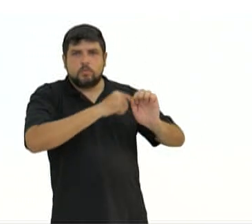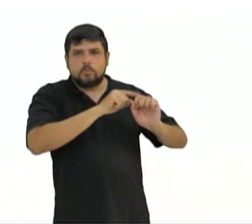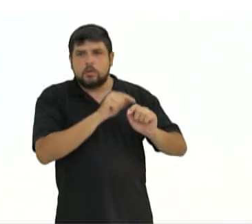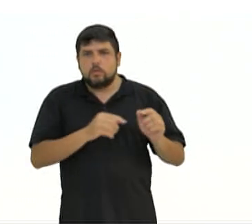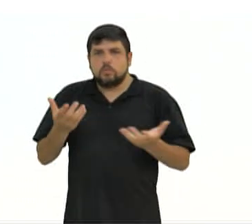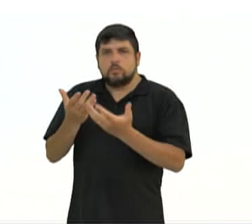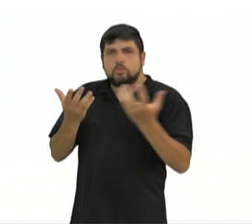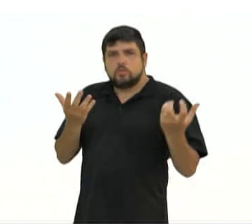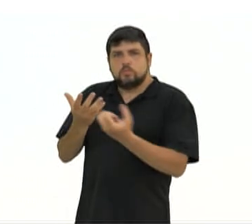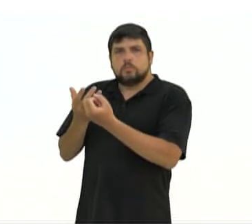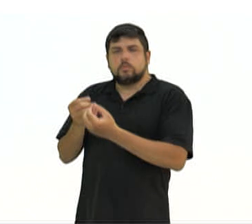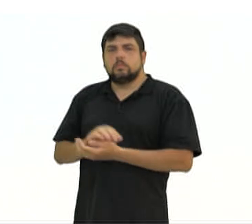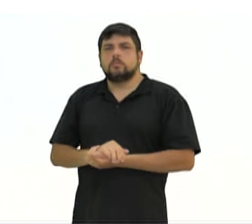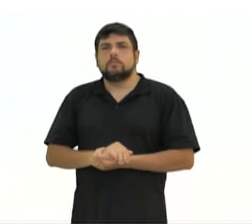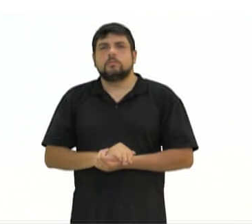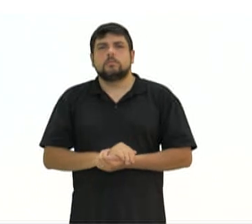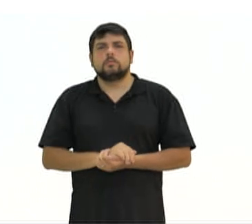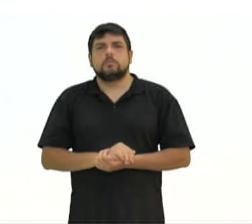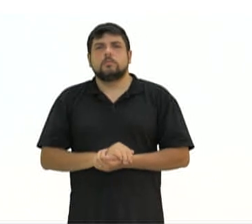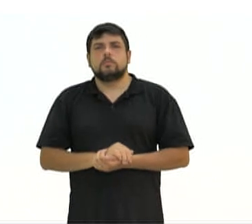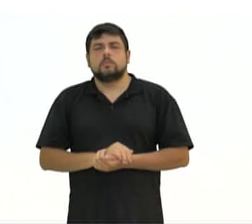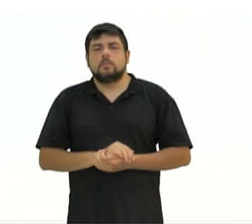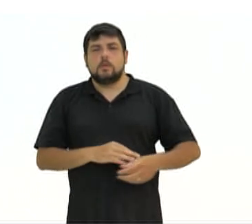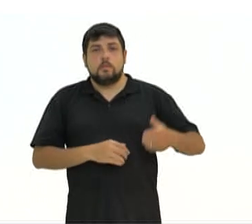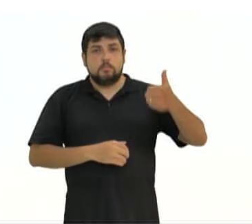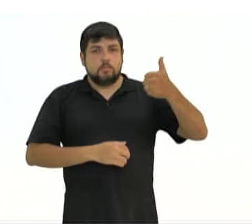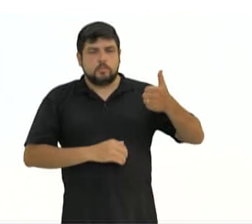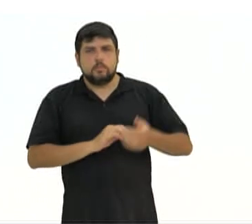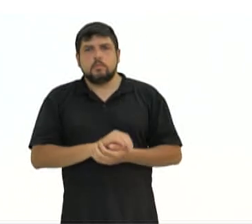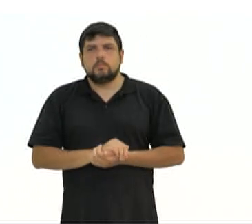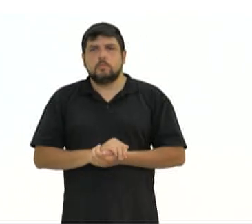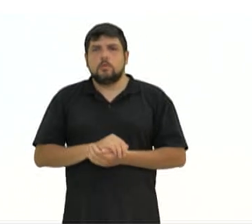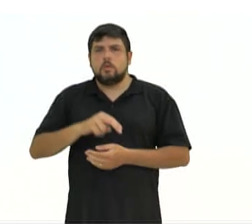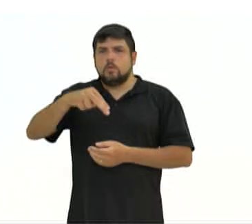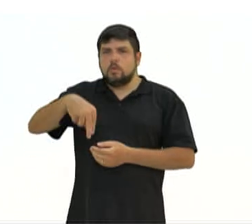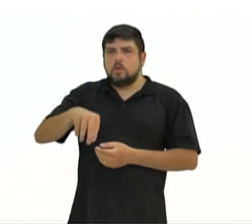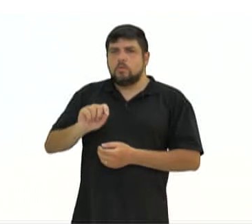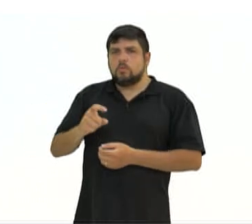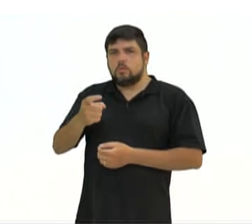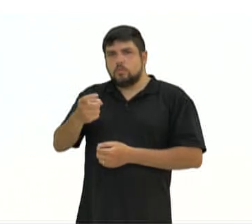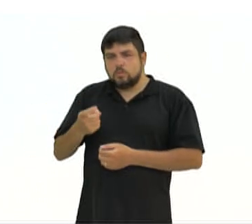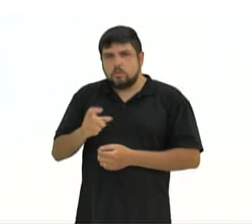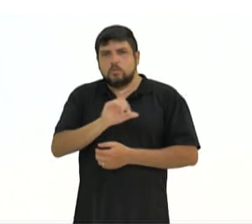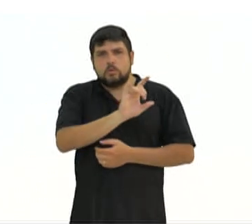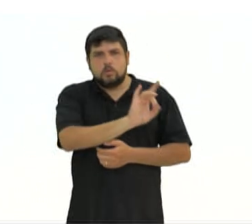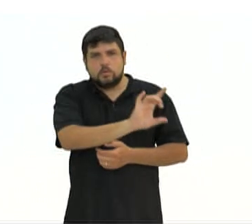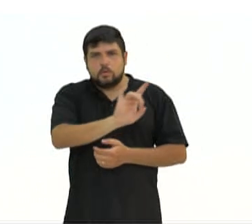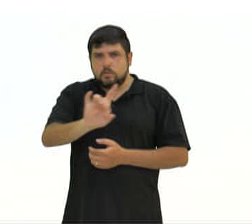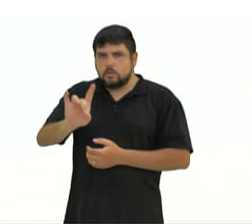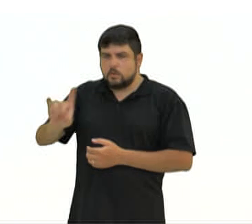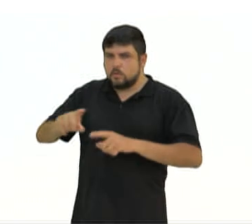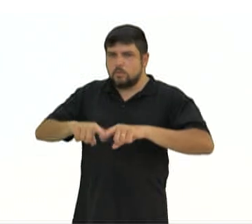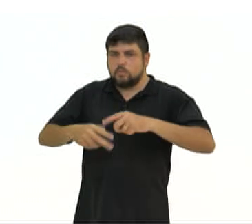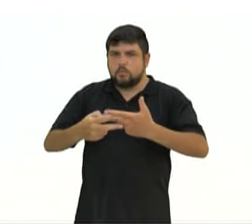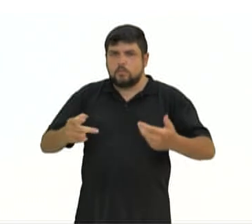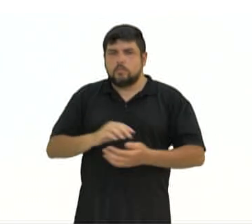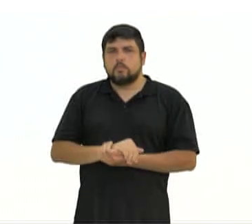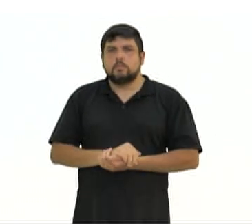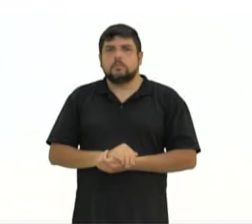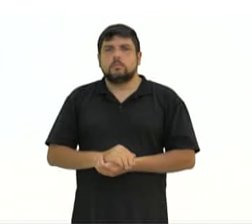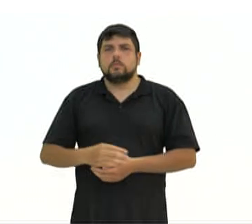4 etapas. O primeiro passo, determinar o NOx de todos os elementos das substâncias dos reagentes dos produtos. Passo